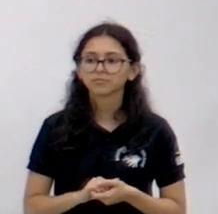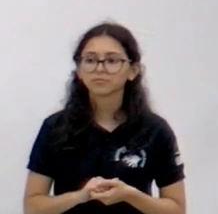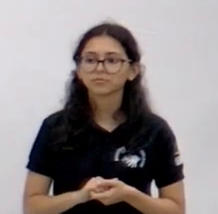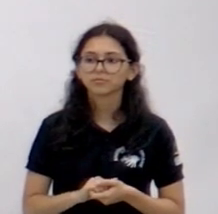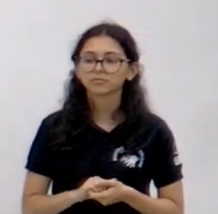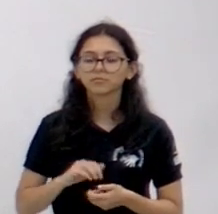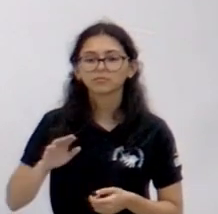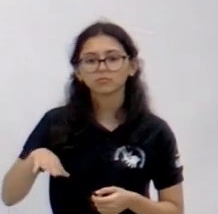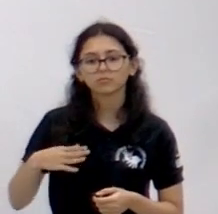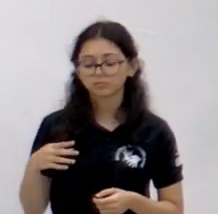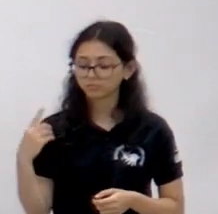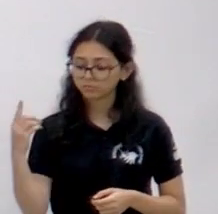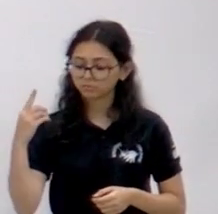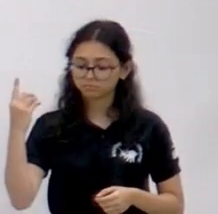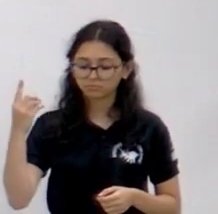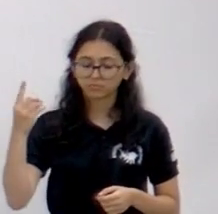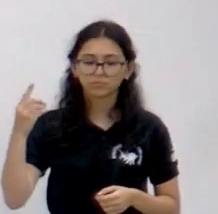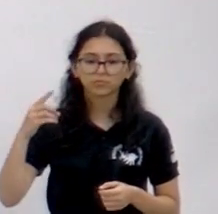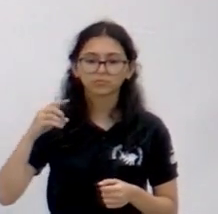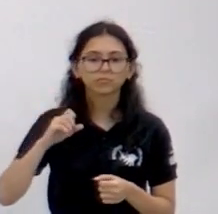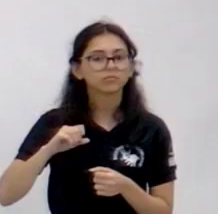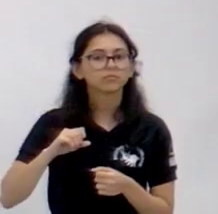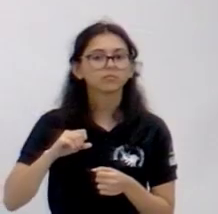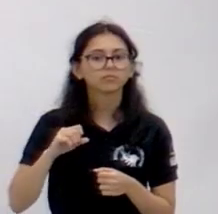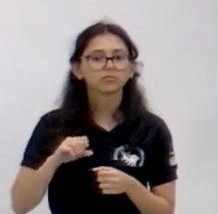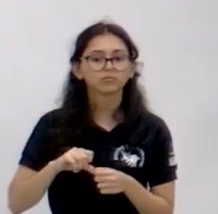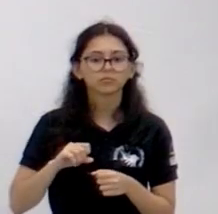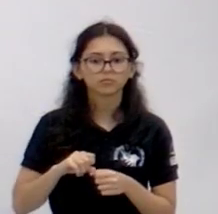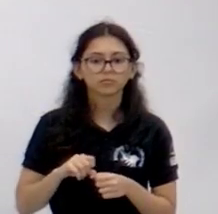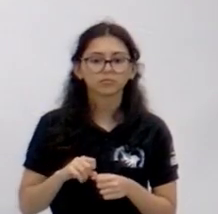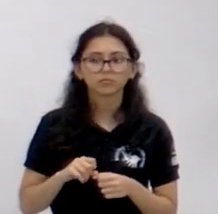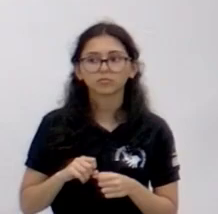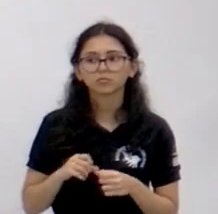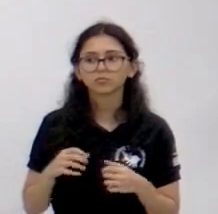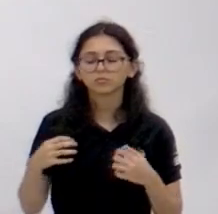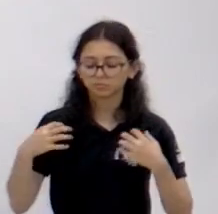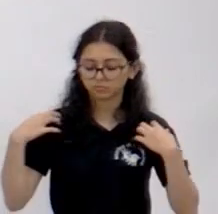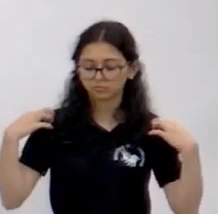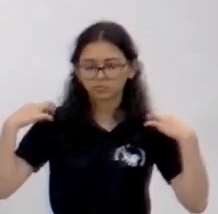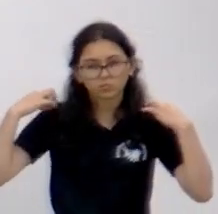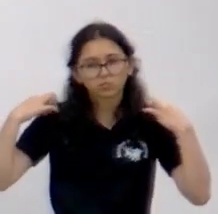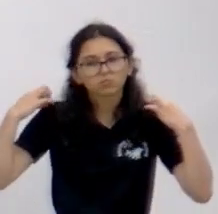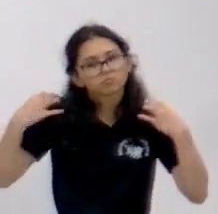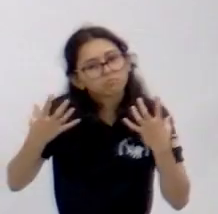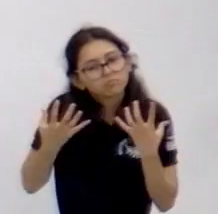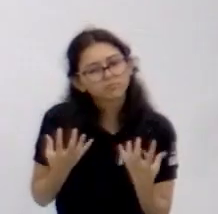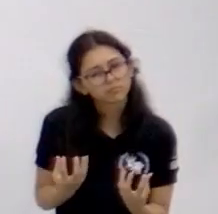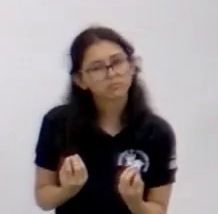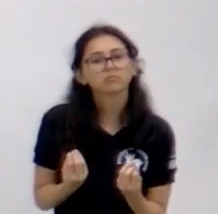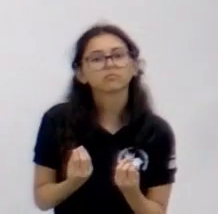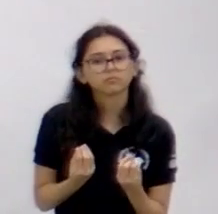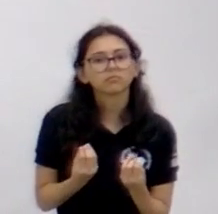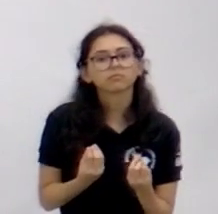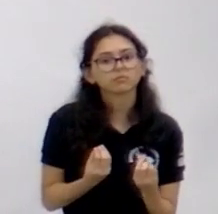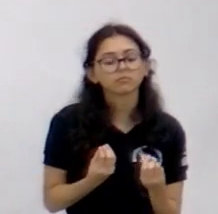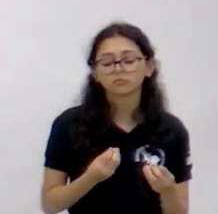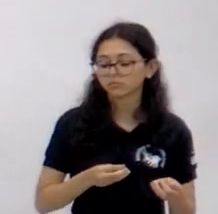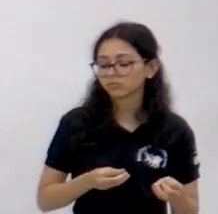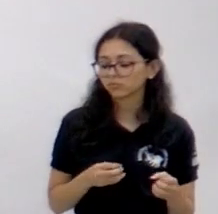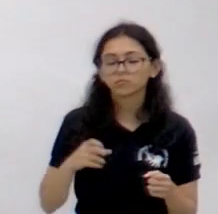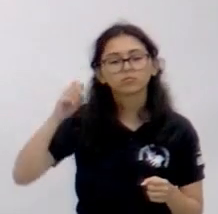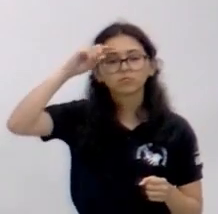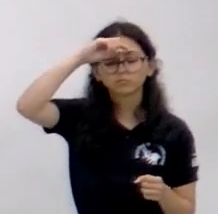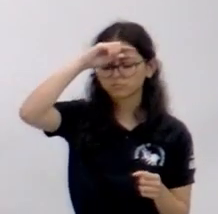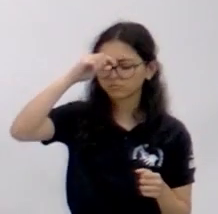colocam em Davi a armadura de Saul, e a armadura lhe fica pesada, ele tem dificuldade de se mover, ou